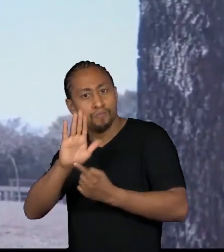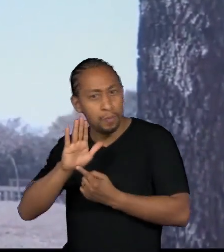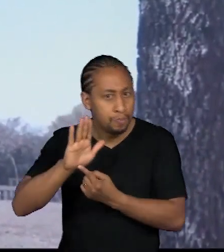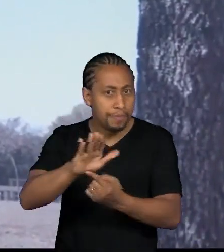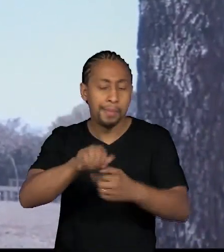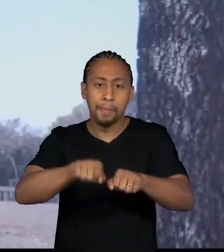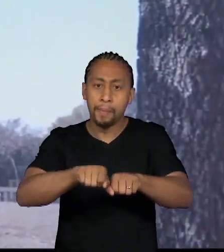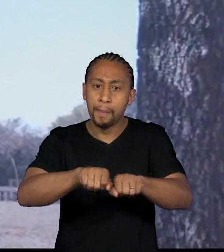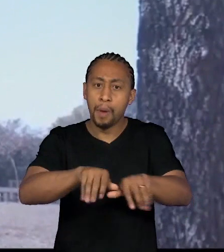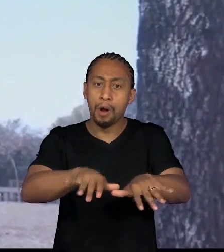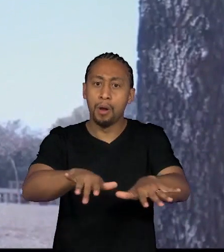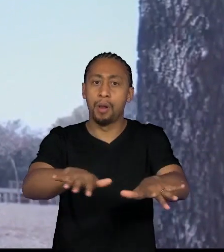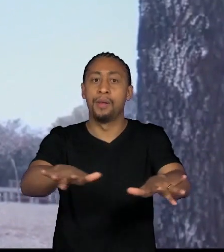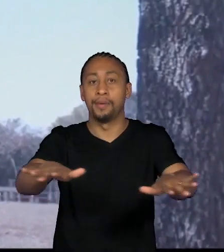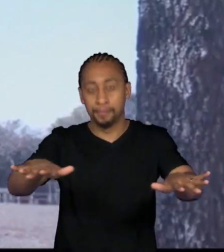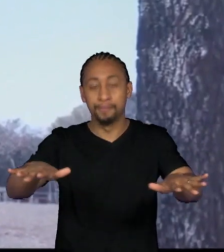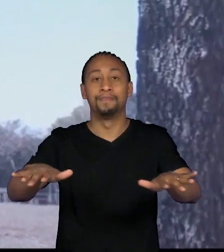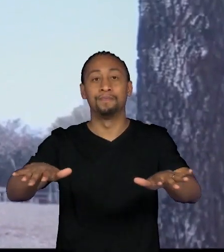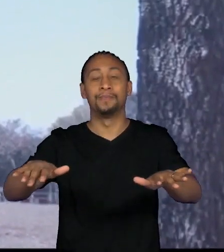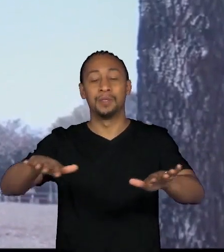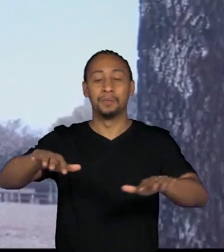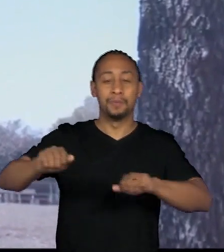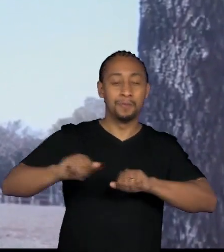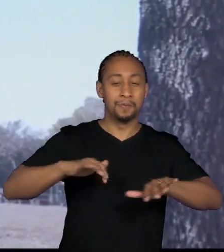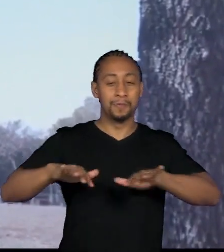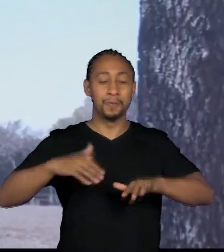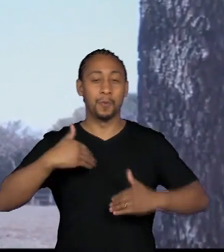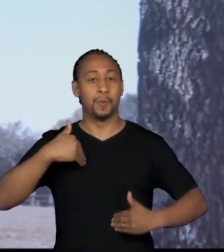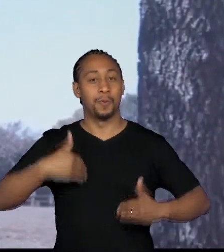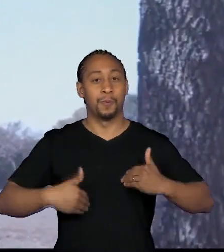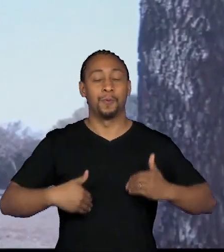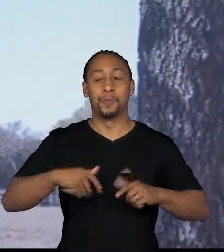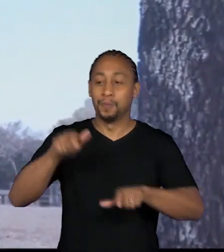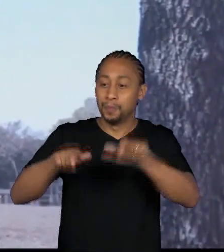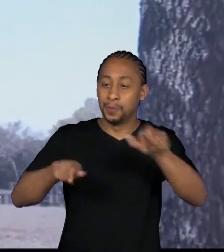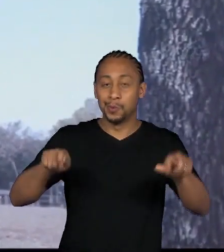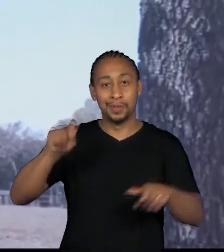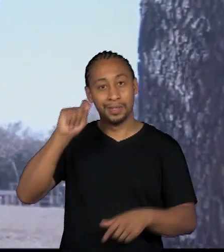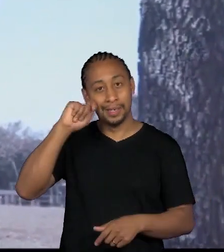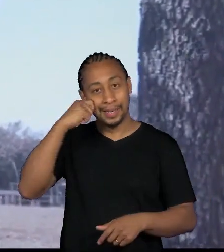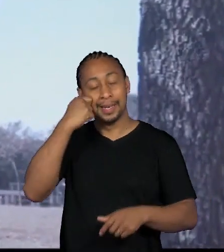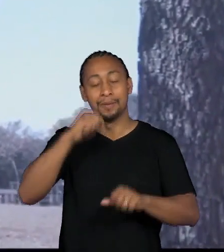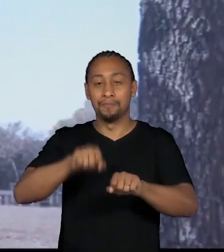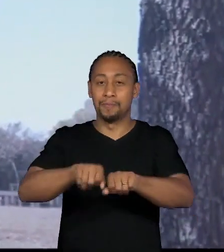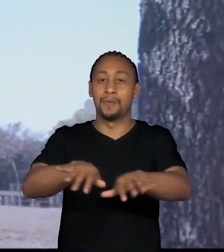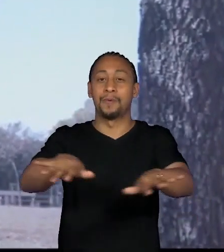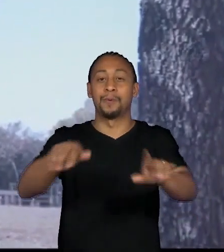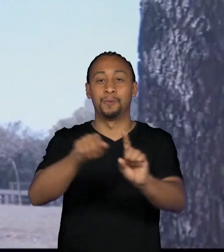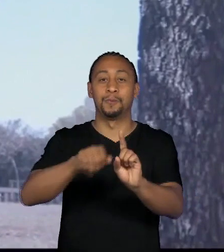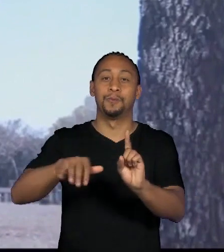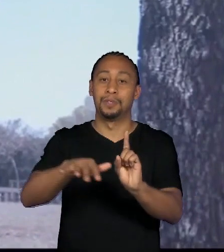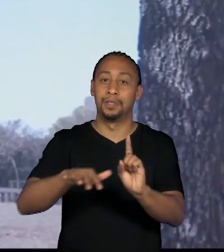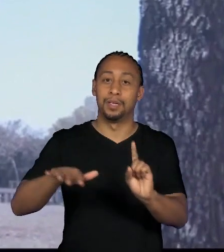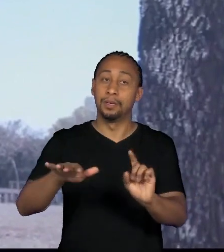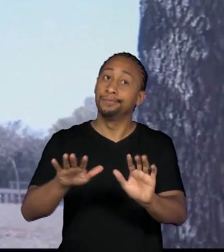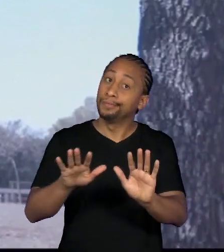pulverizar a movimentação da corporeidade negra na sociedade. É claro que a gente não pode deixar